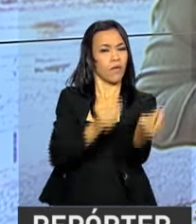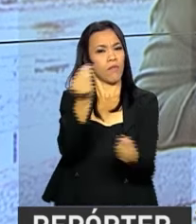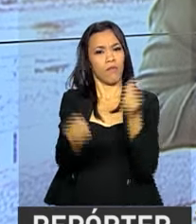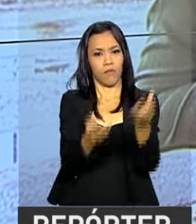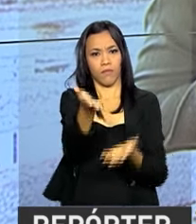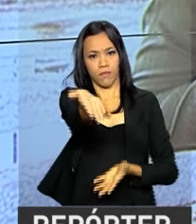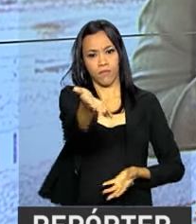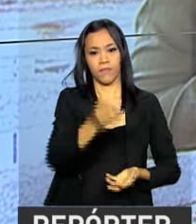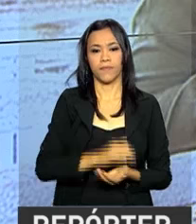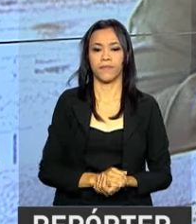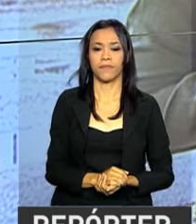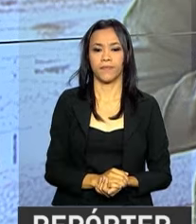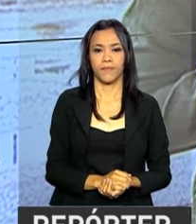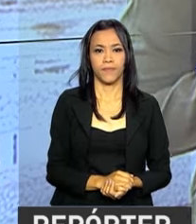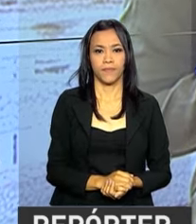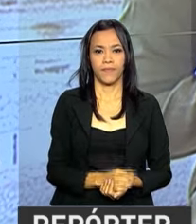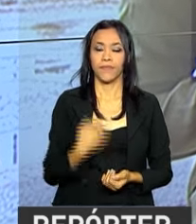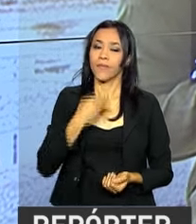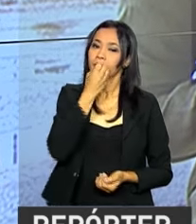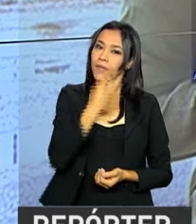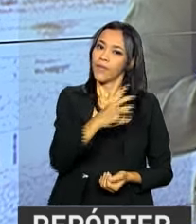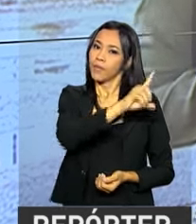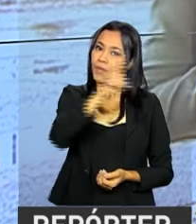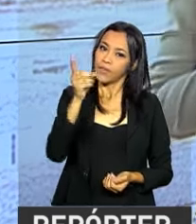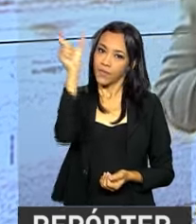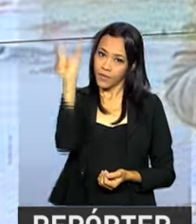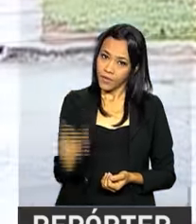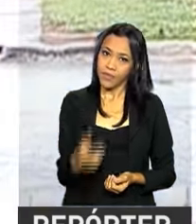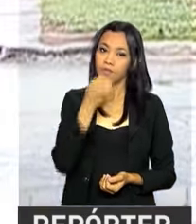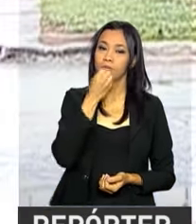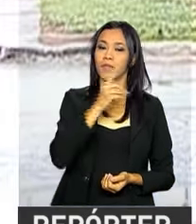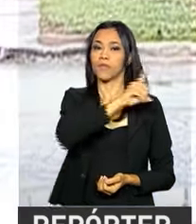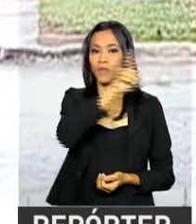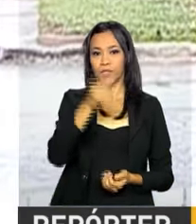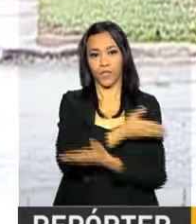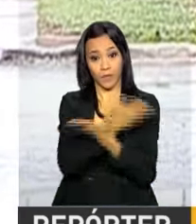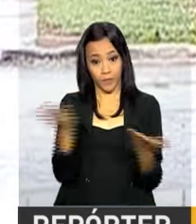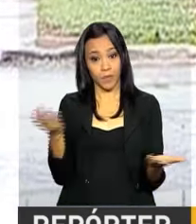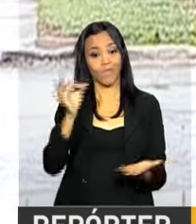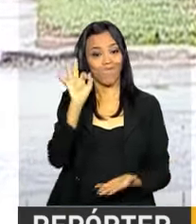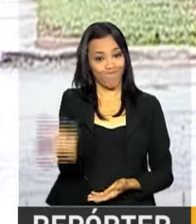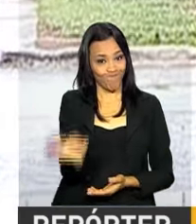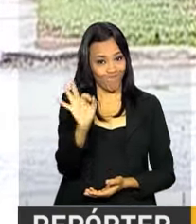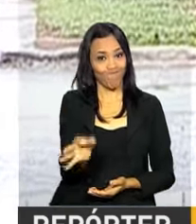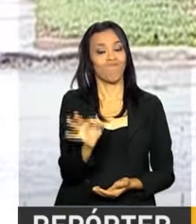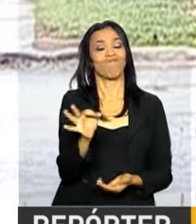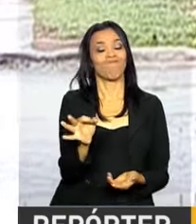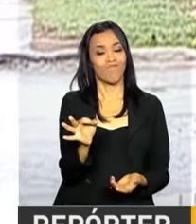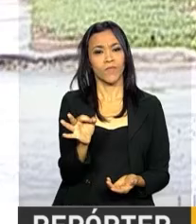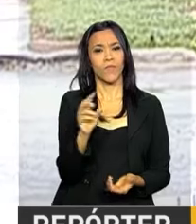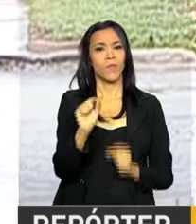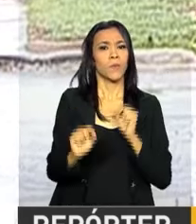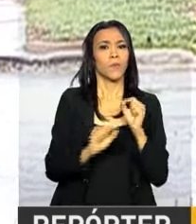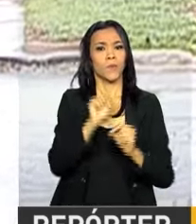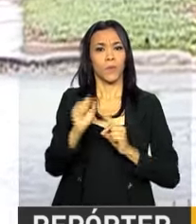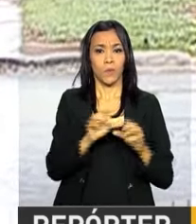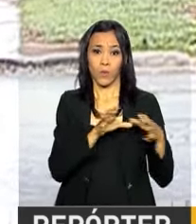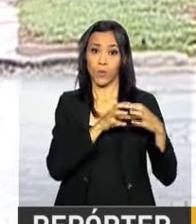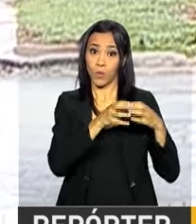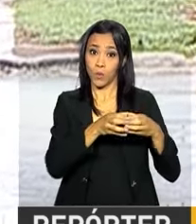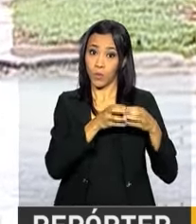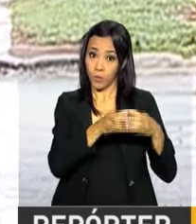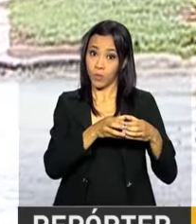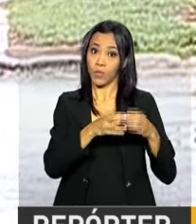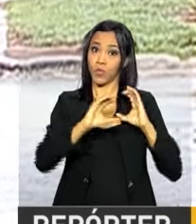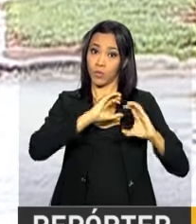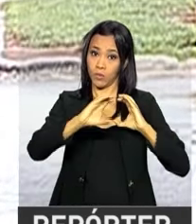você. Bom dia, Renata. Bom dia a todos. É isso mesmo, Renata. A assessoria de comunicação